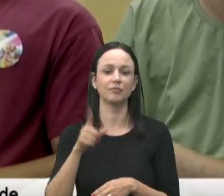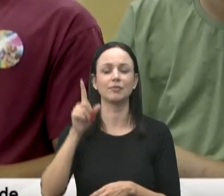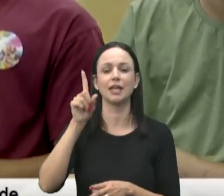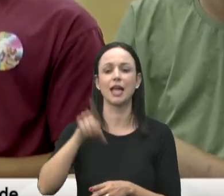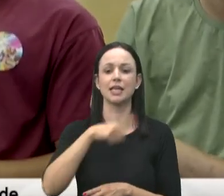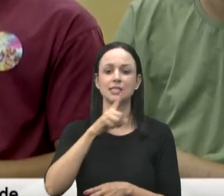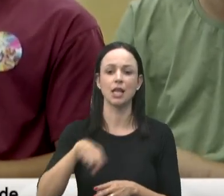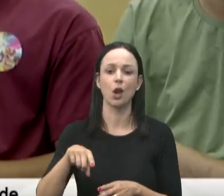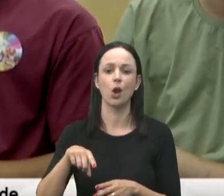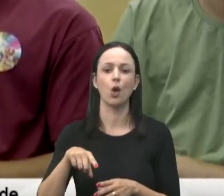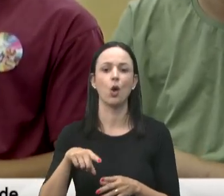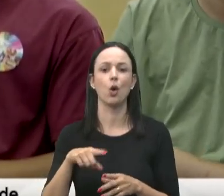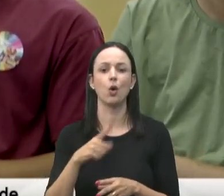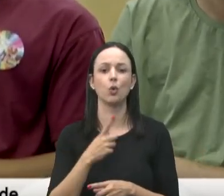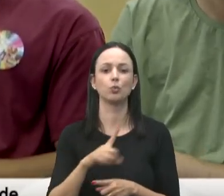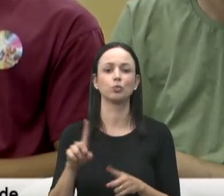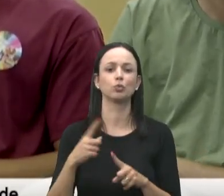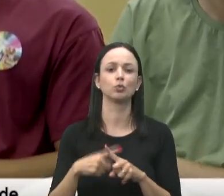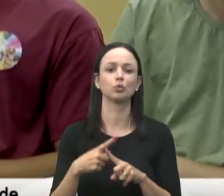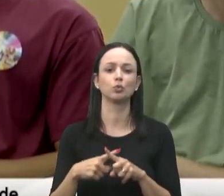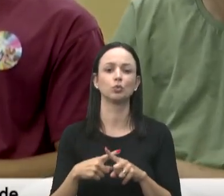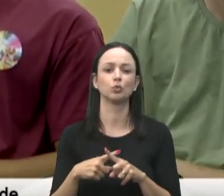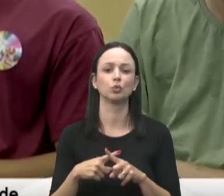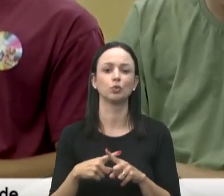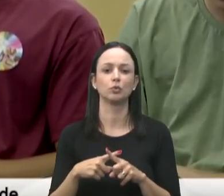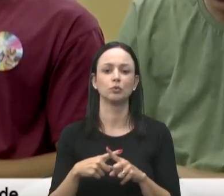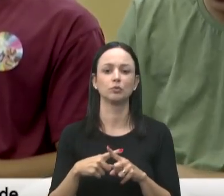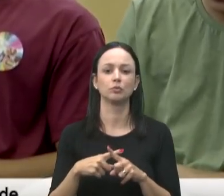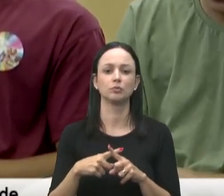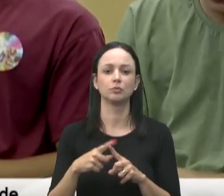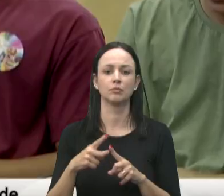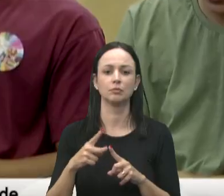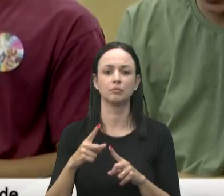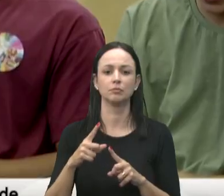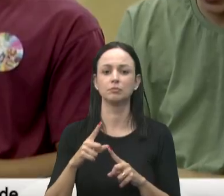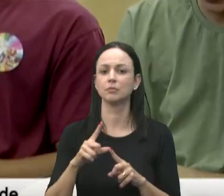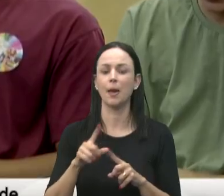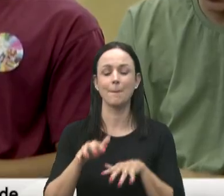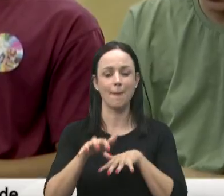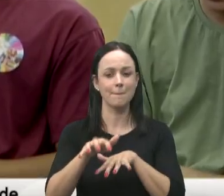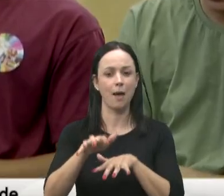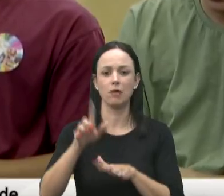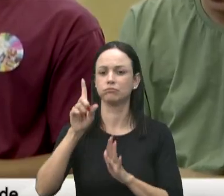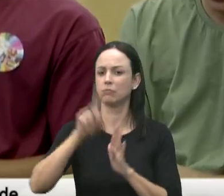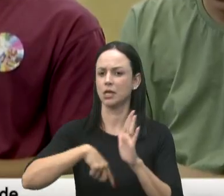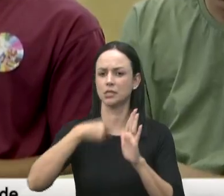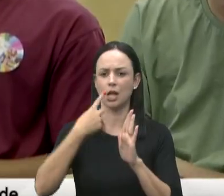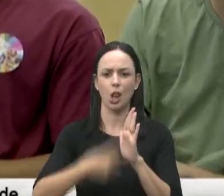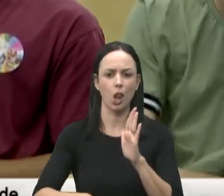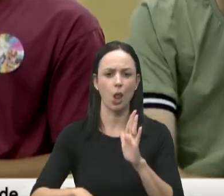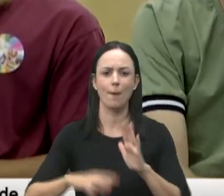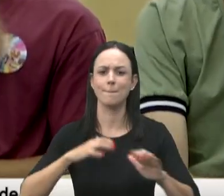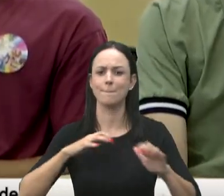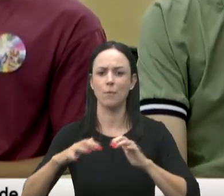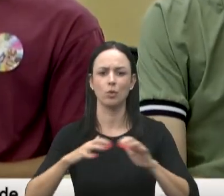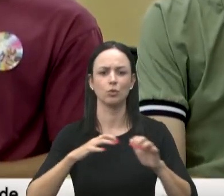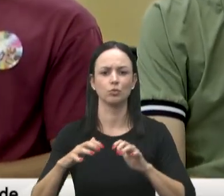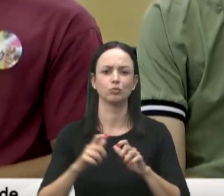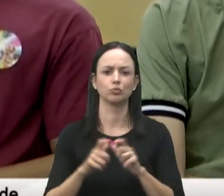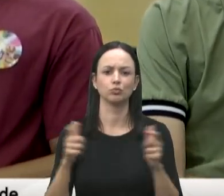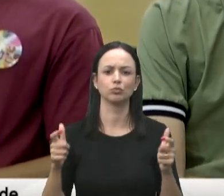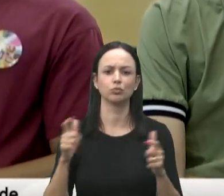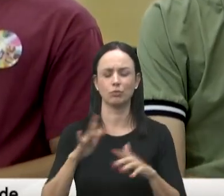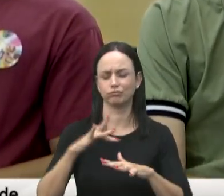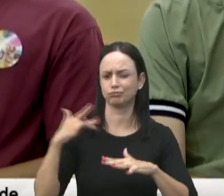de última hora. E aí que o pessoal resolveu cancelar a parada. Houve uma mobilização enorme nas